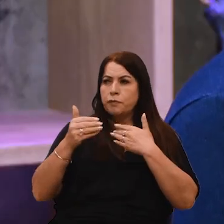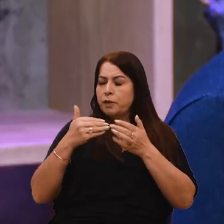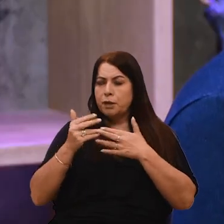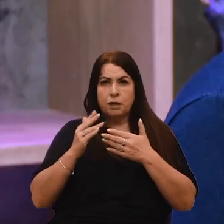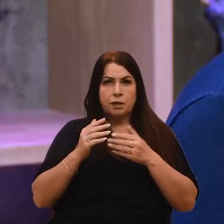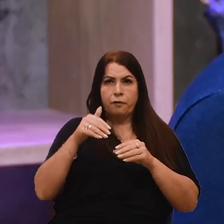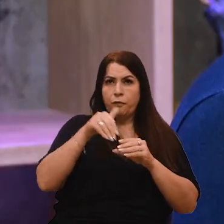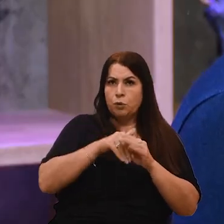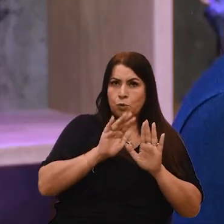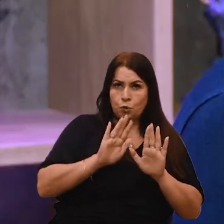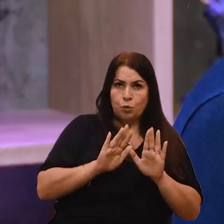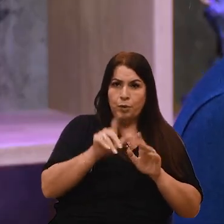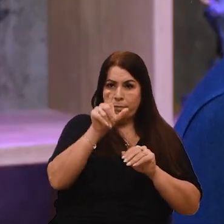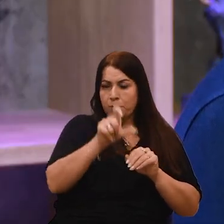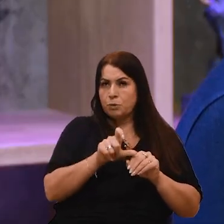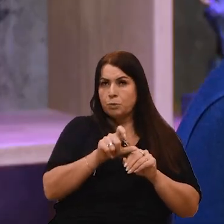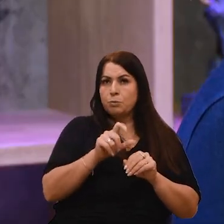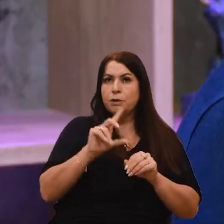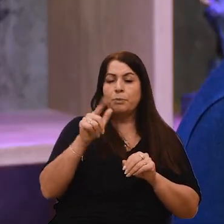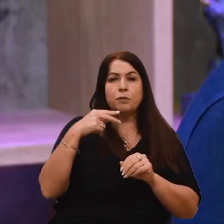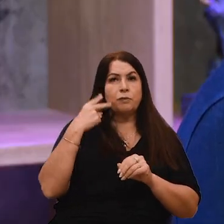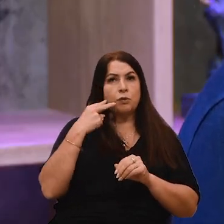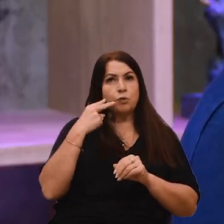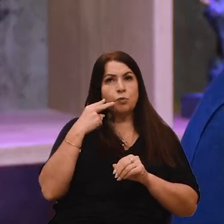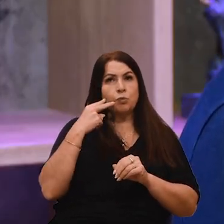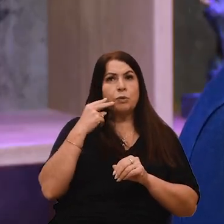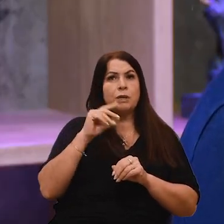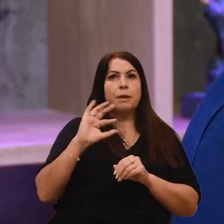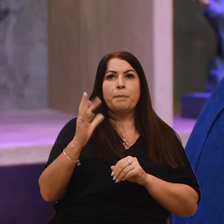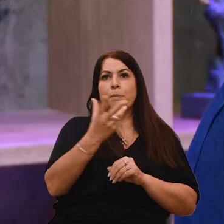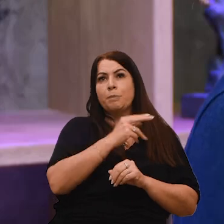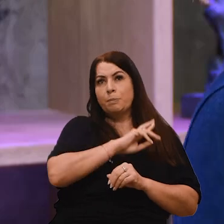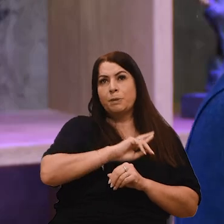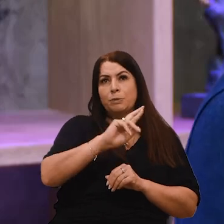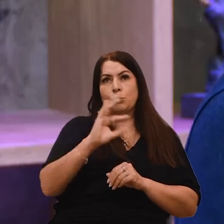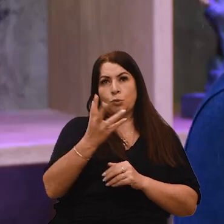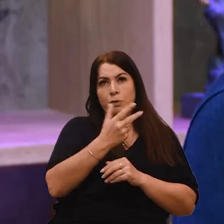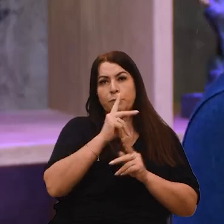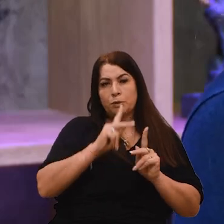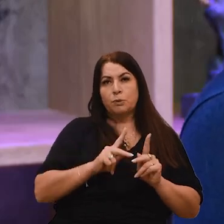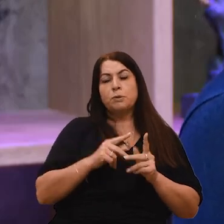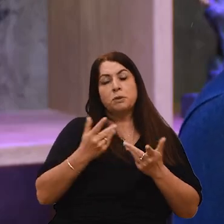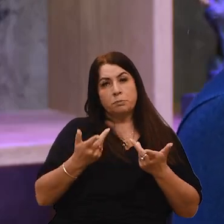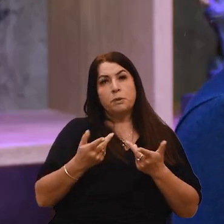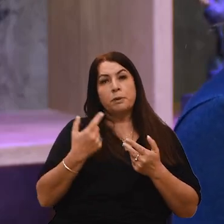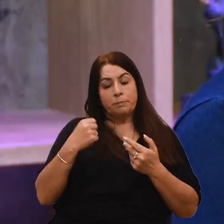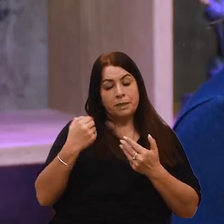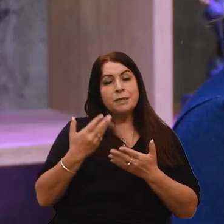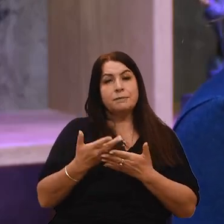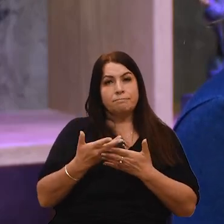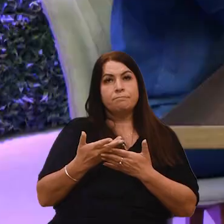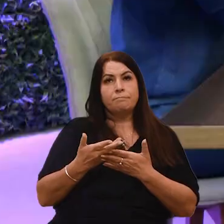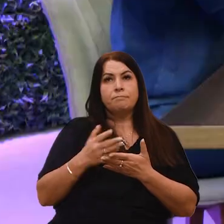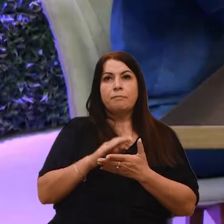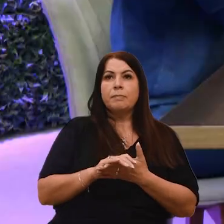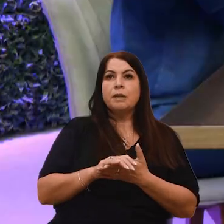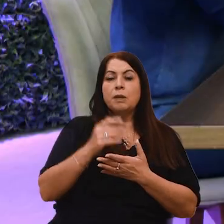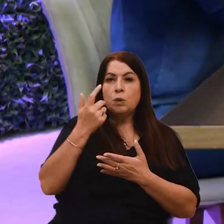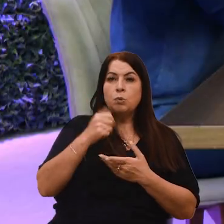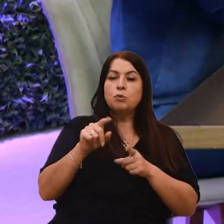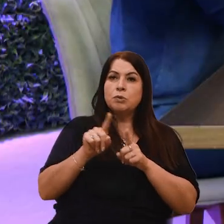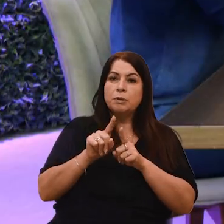quem se votou, né? Claro. Porque depois que o vereador e vereadora é eleito, ele é para todo mundo, né? Então é algo que precisa... E assim, eu acho